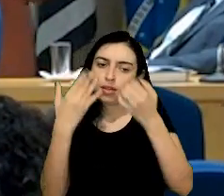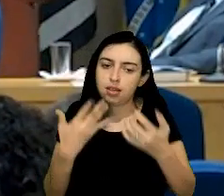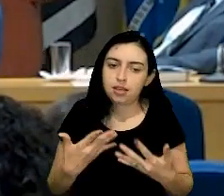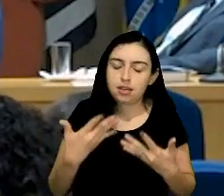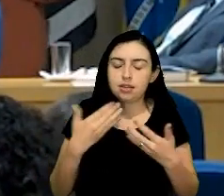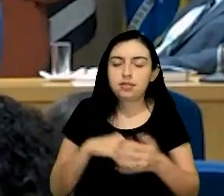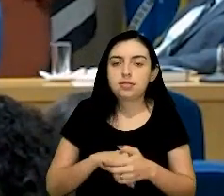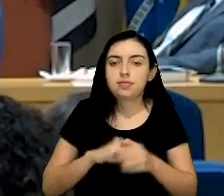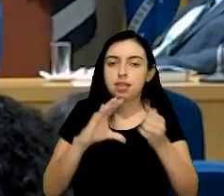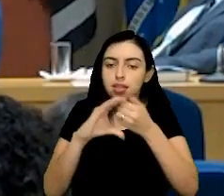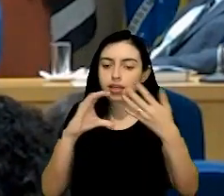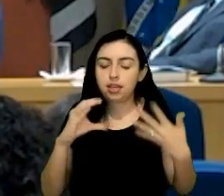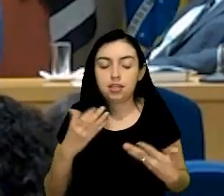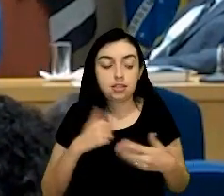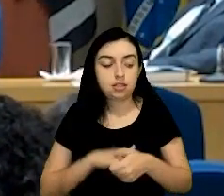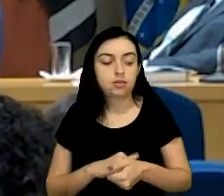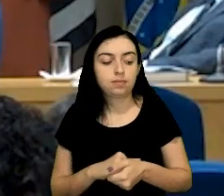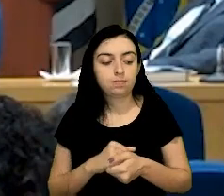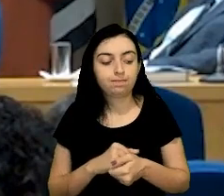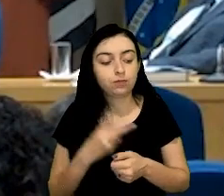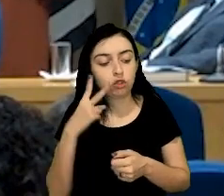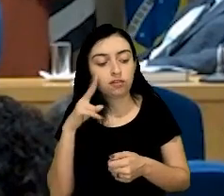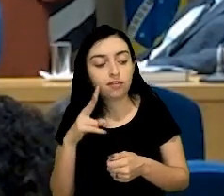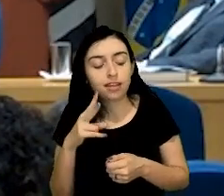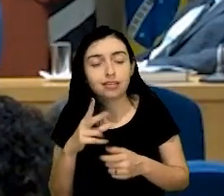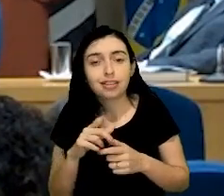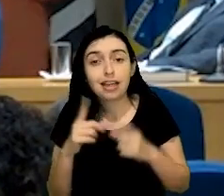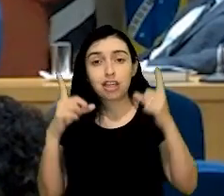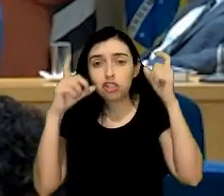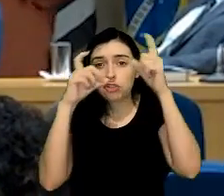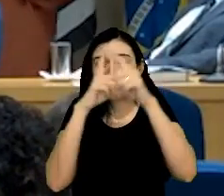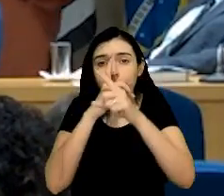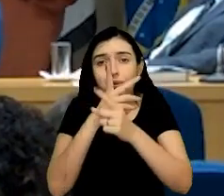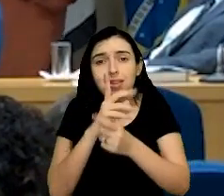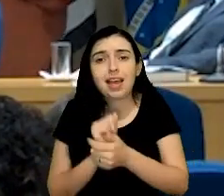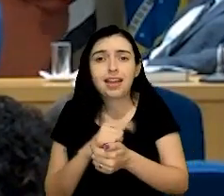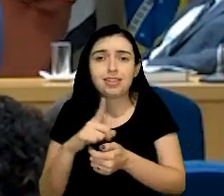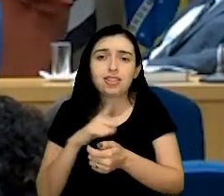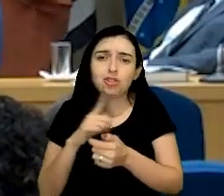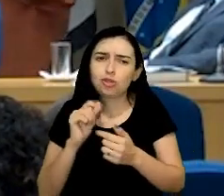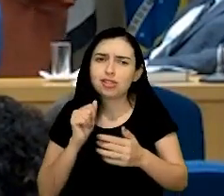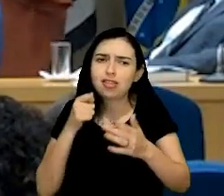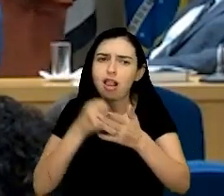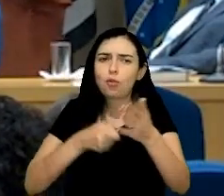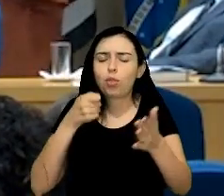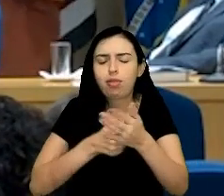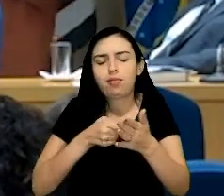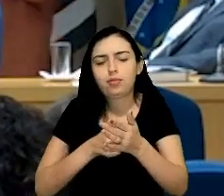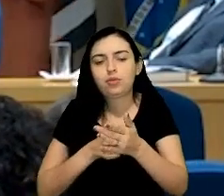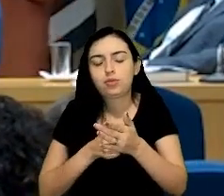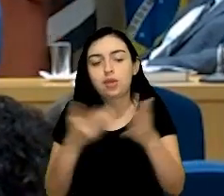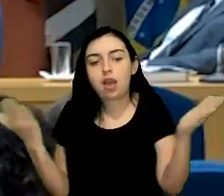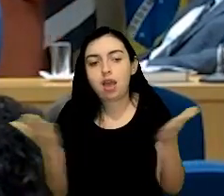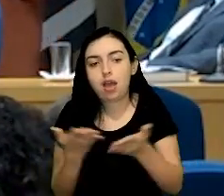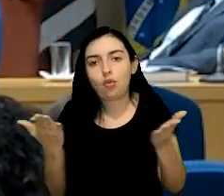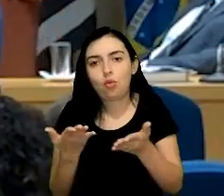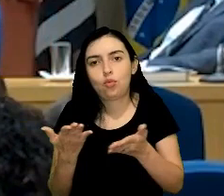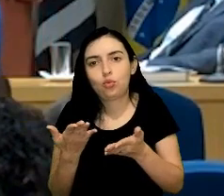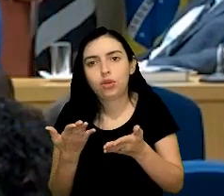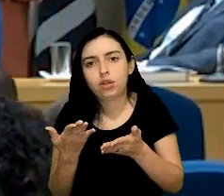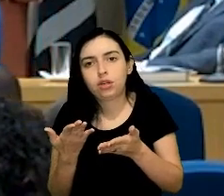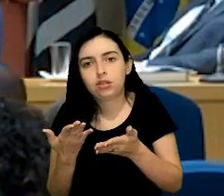Tá? Então, vejam os gargalos, né, que nós estamos enfrentando. Agora, desses 11